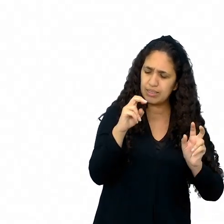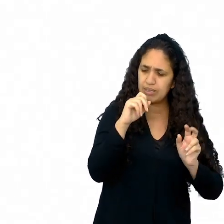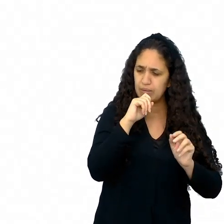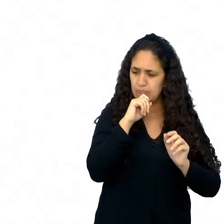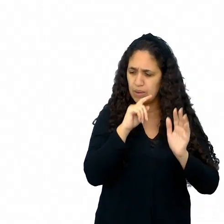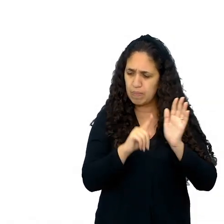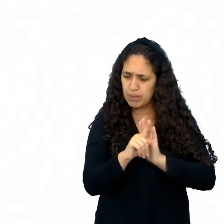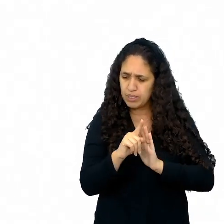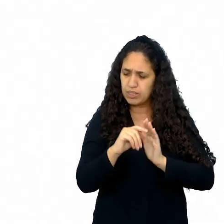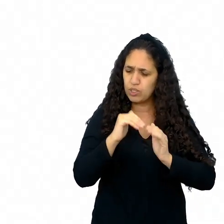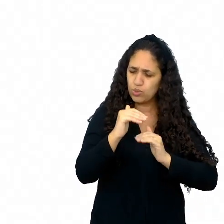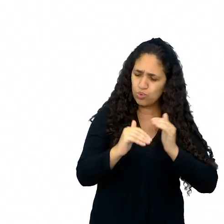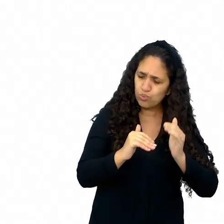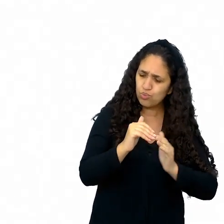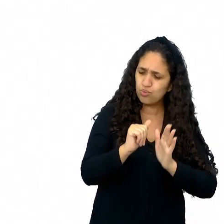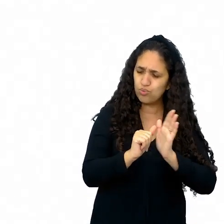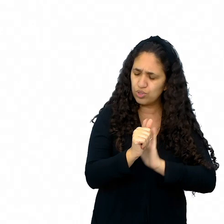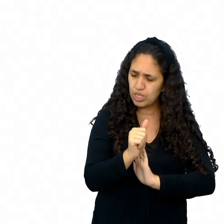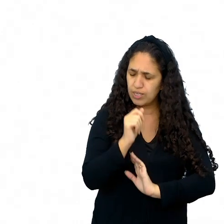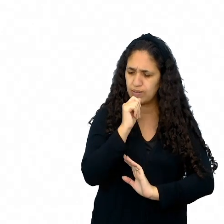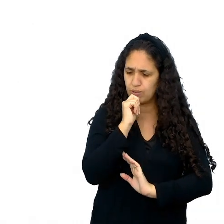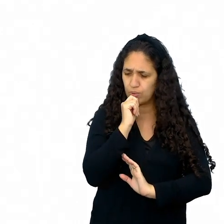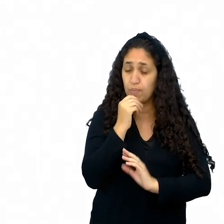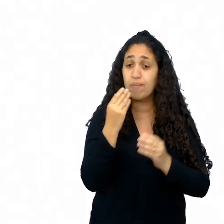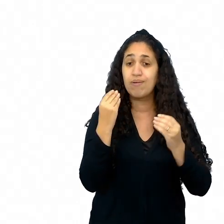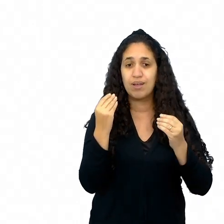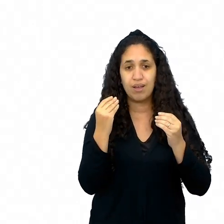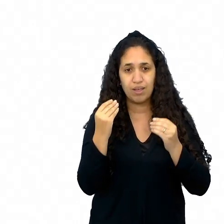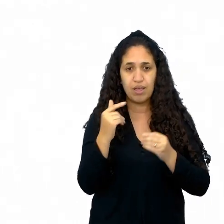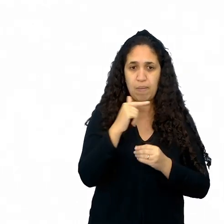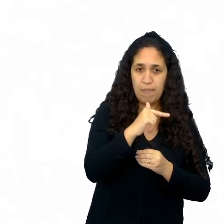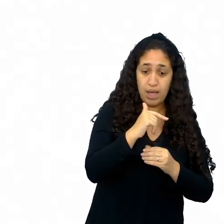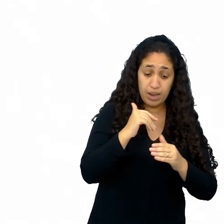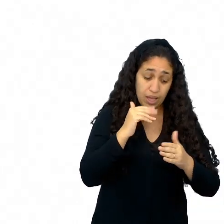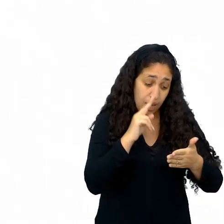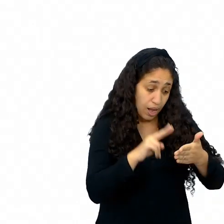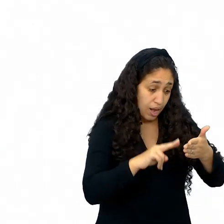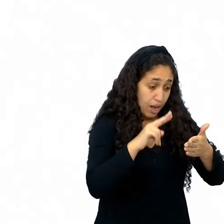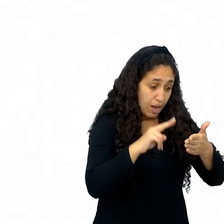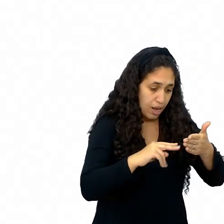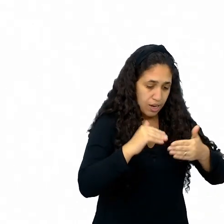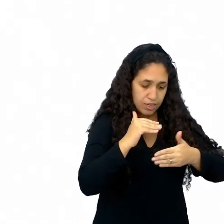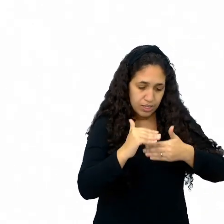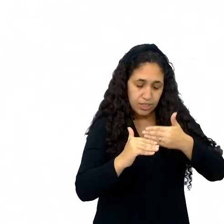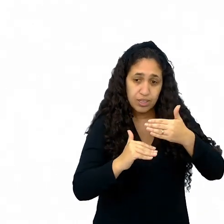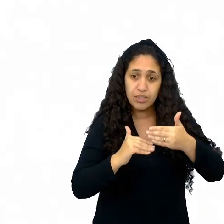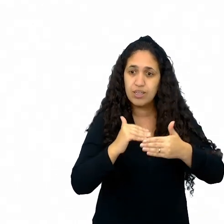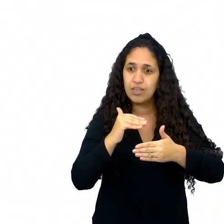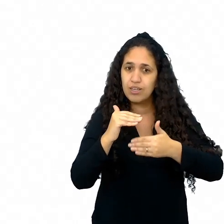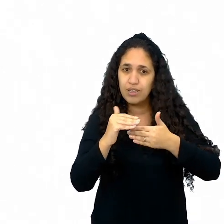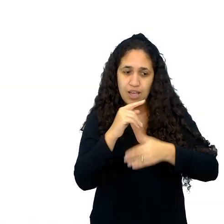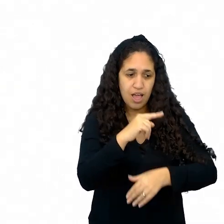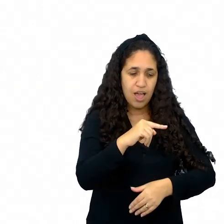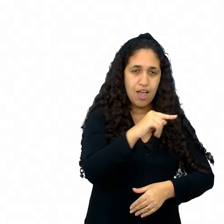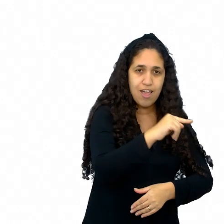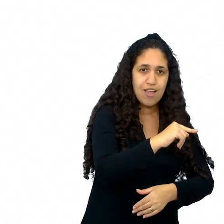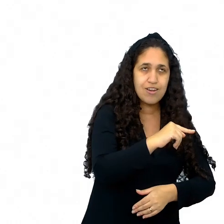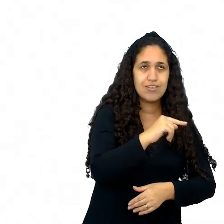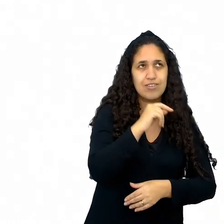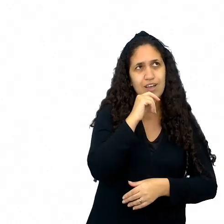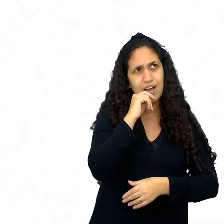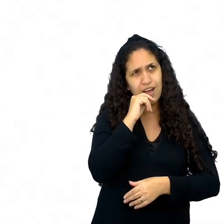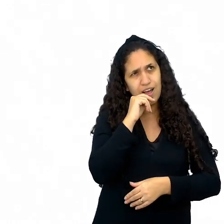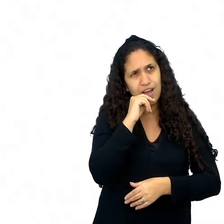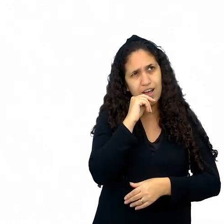da construção desse gênero. Para quê? Para que durante a leitura os estudantes possam construir